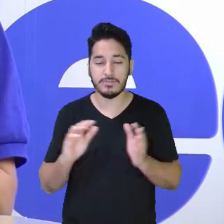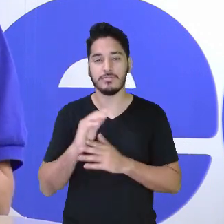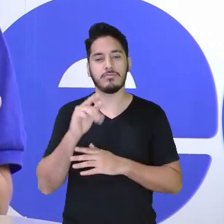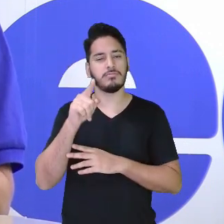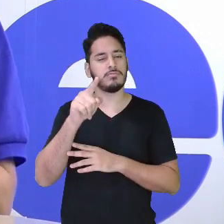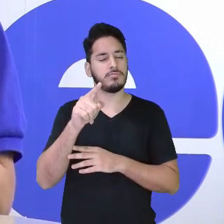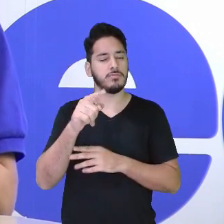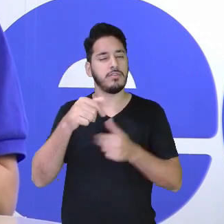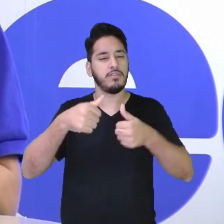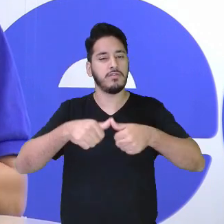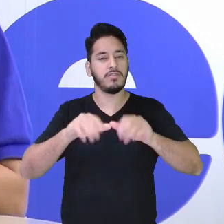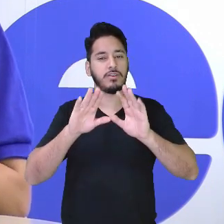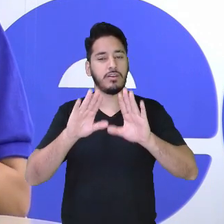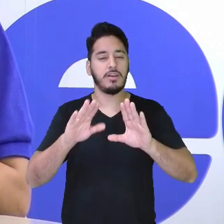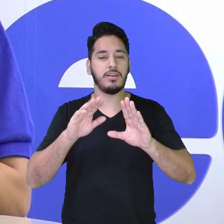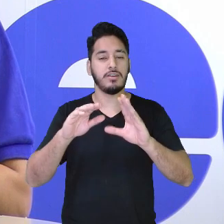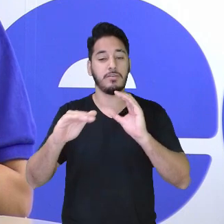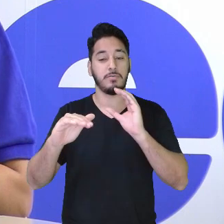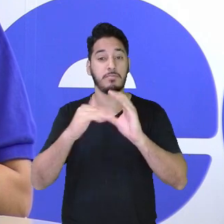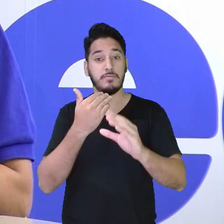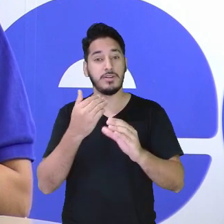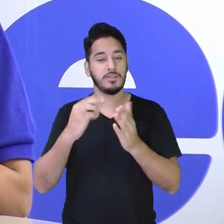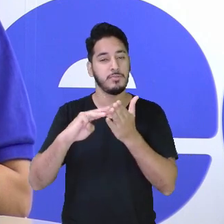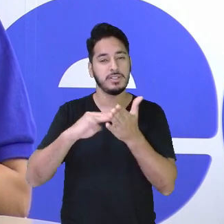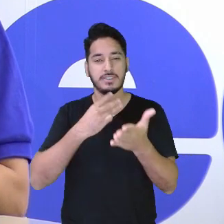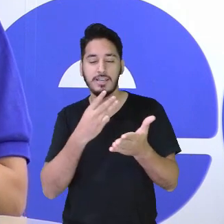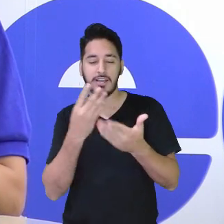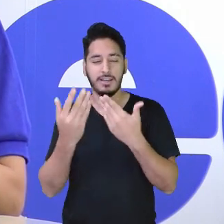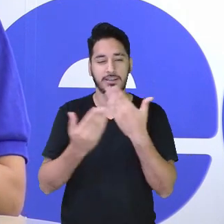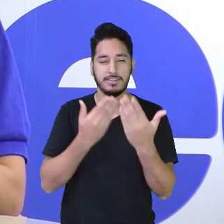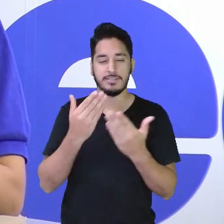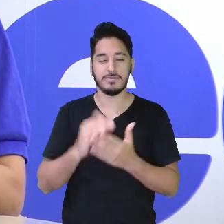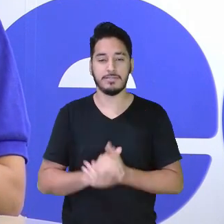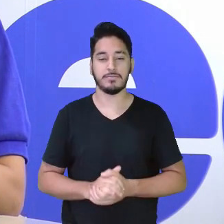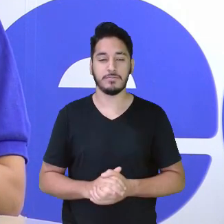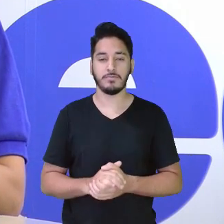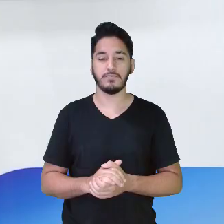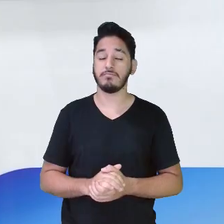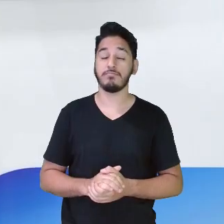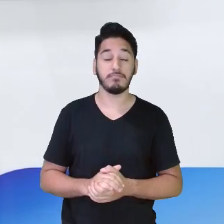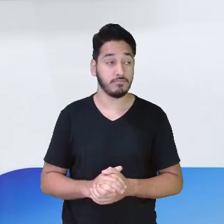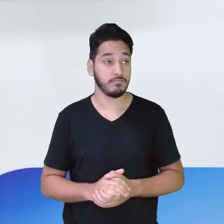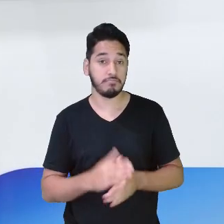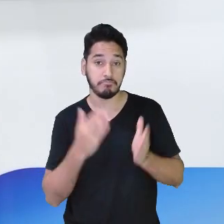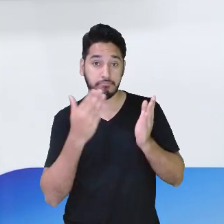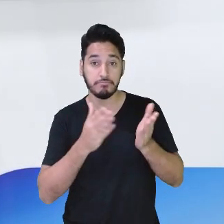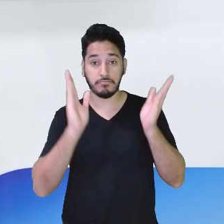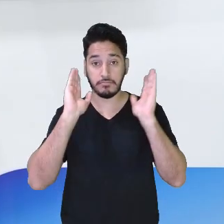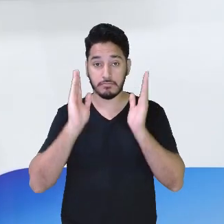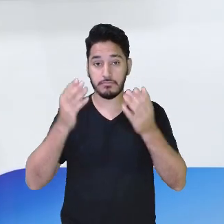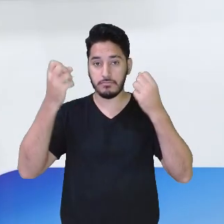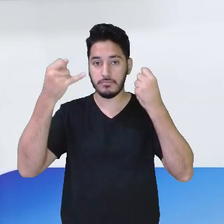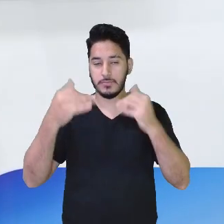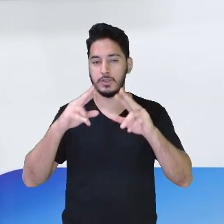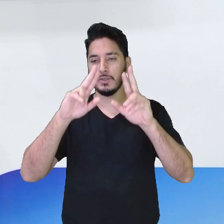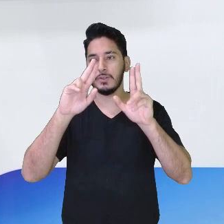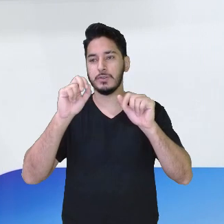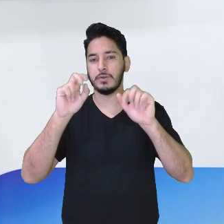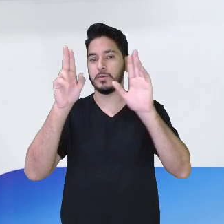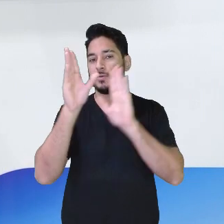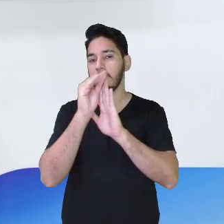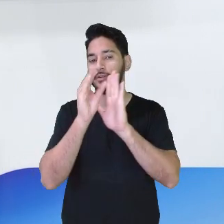sai daí, manda teu recadinho, aproveita a aula da professora. Ela já deu aquele spoiler sobre o tema, não